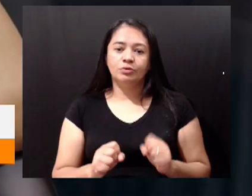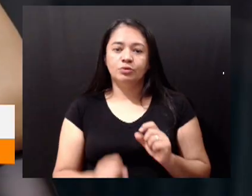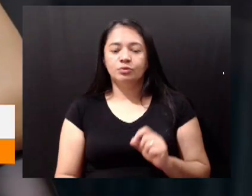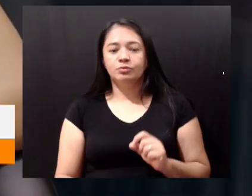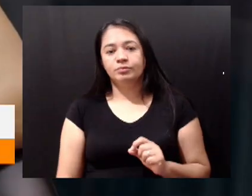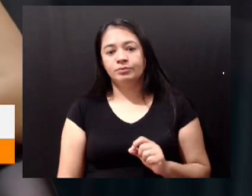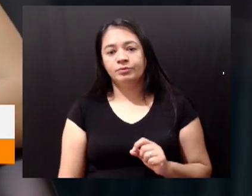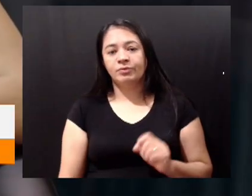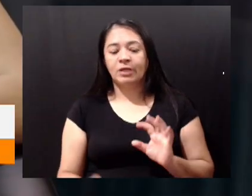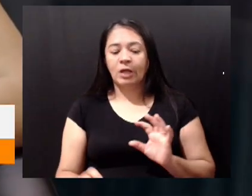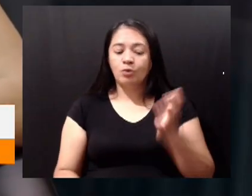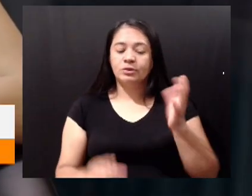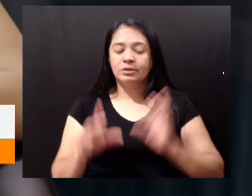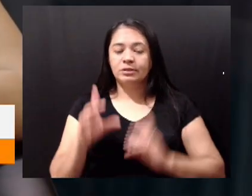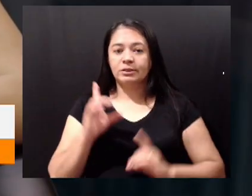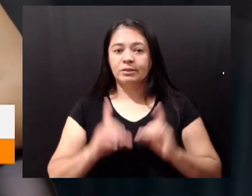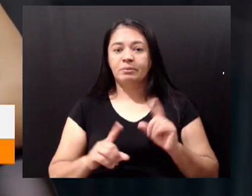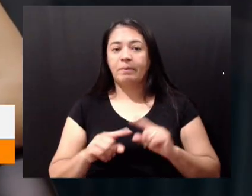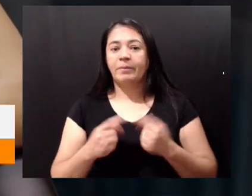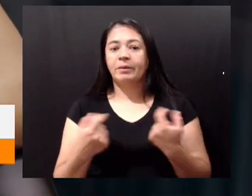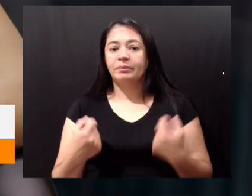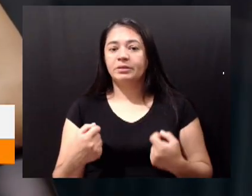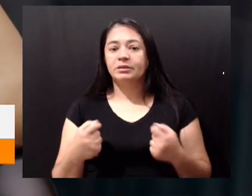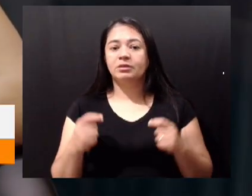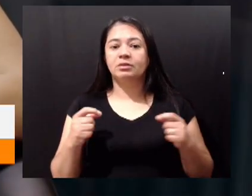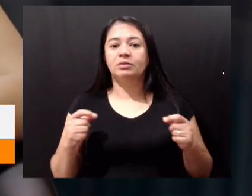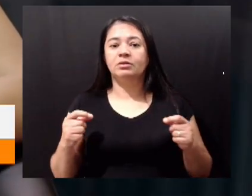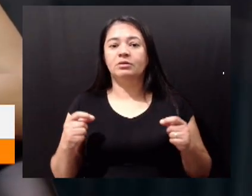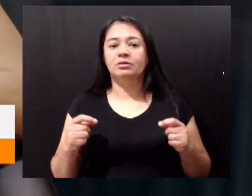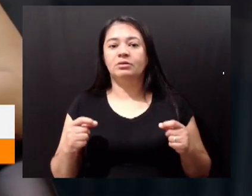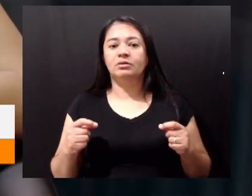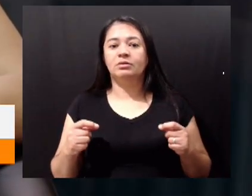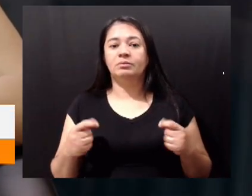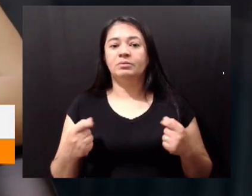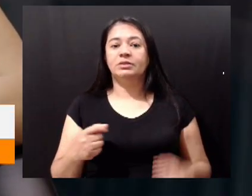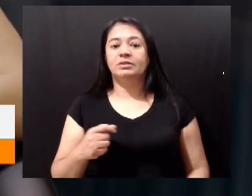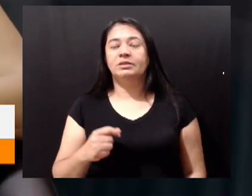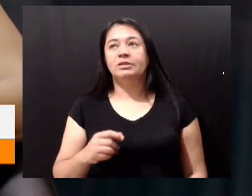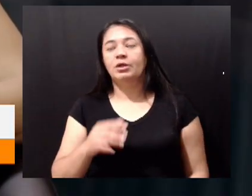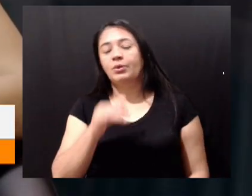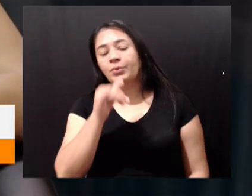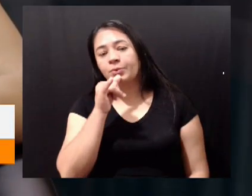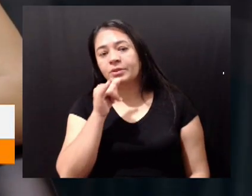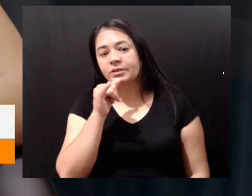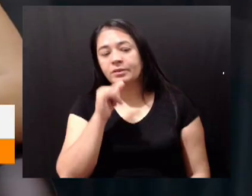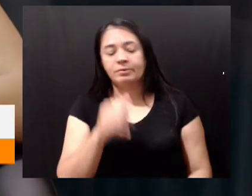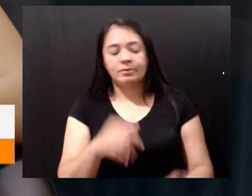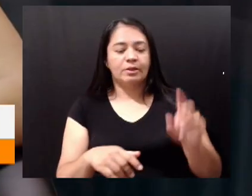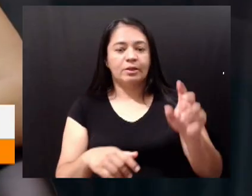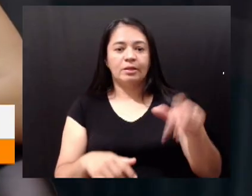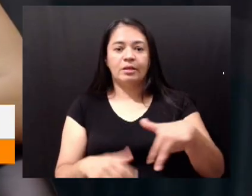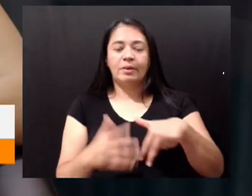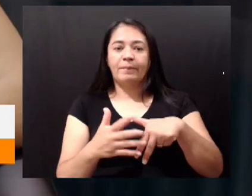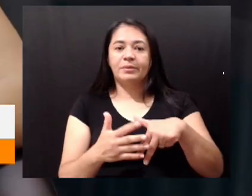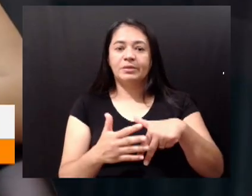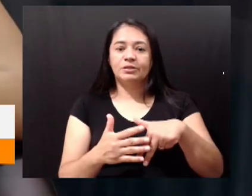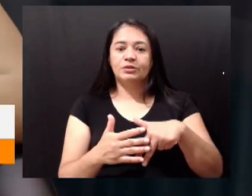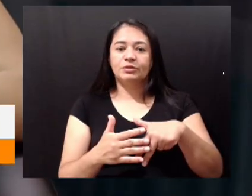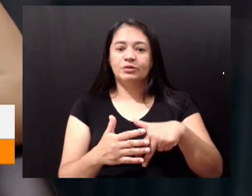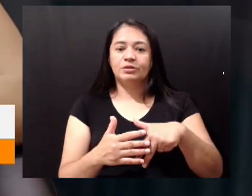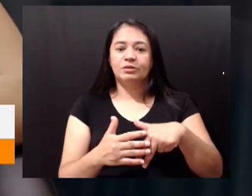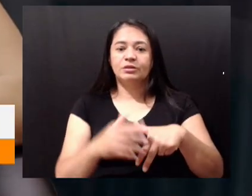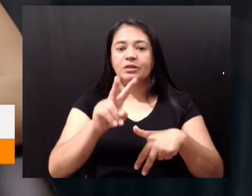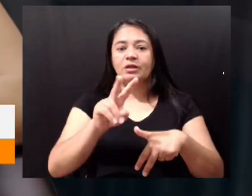para isso tem que haver hipovitaminose. Então, por exemplo, pessoas que são vegetarianas, que são veganas, que